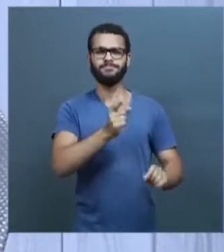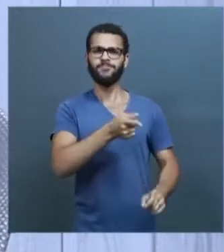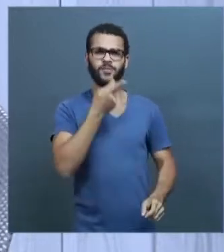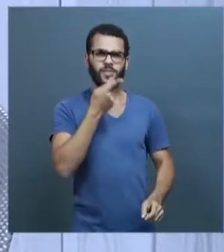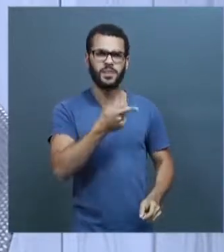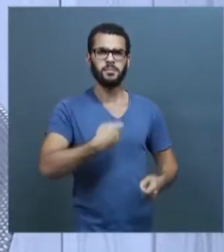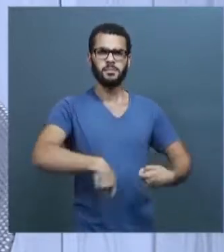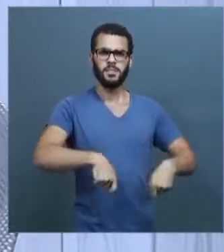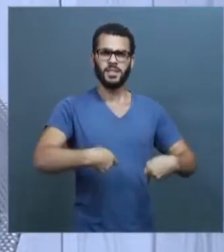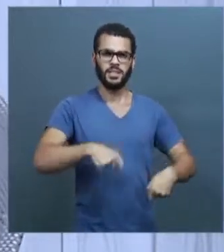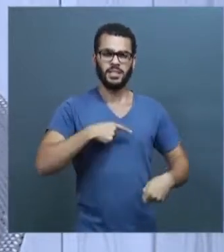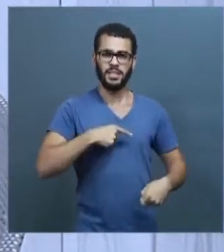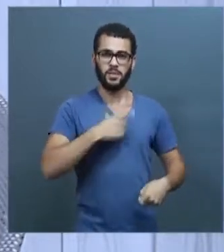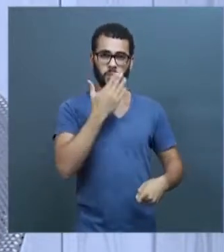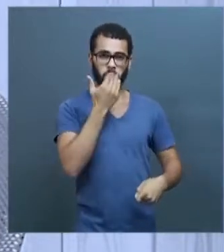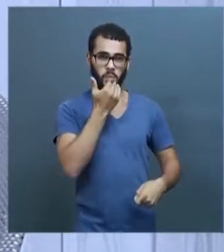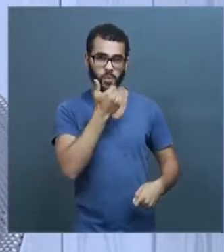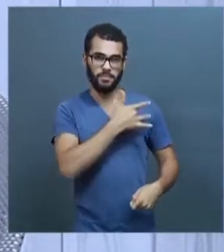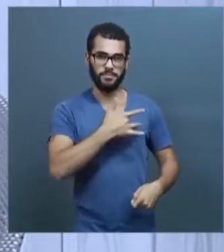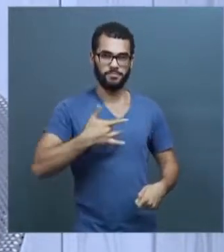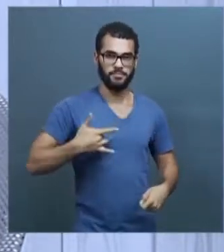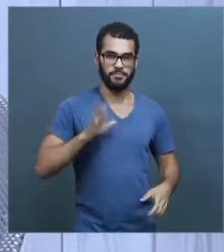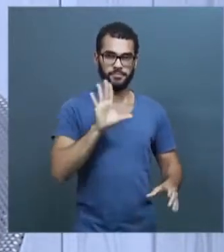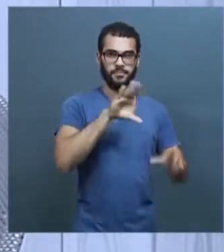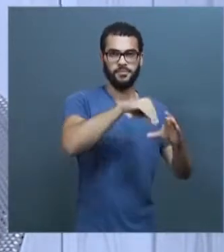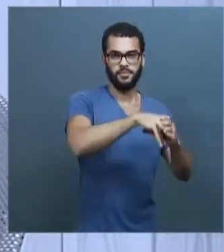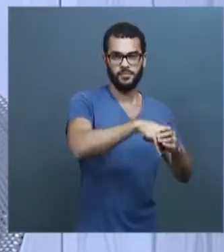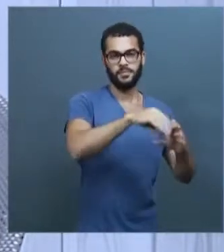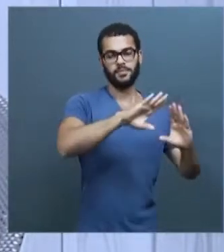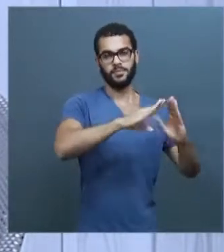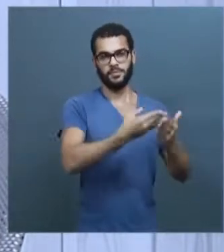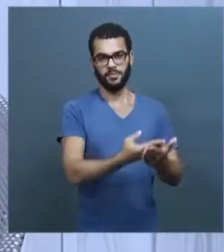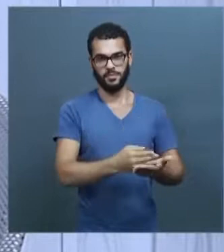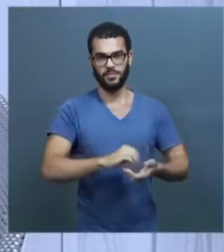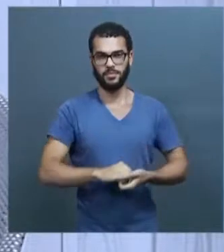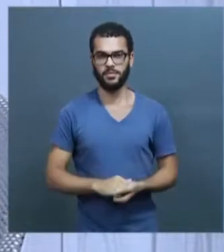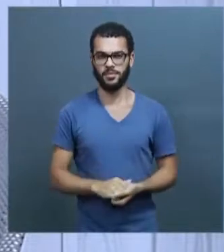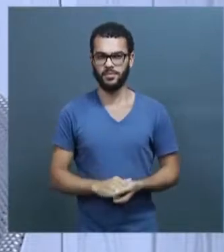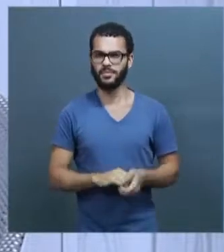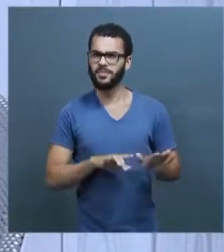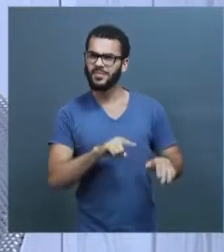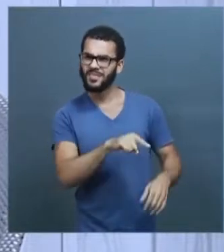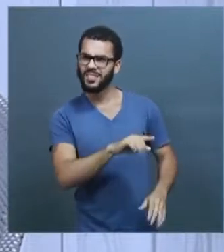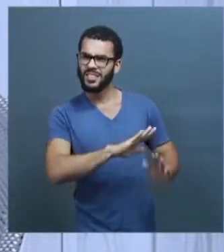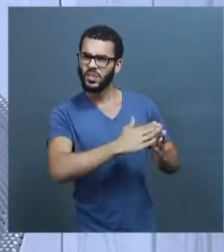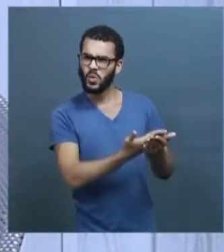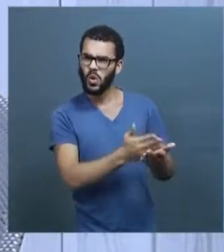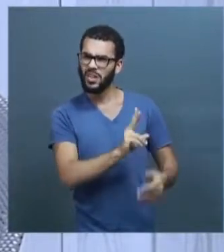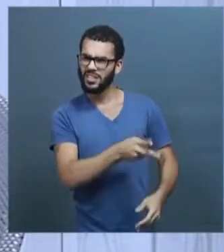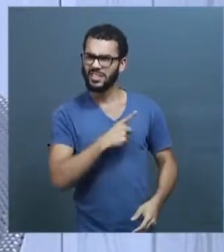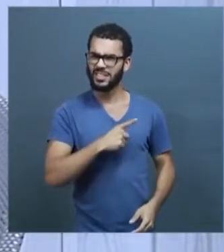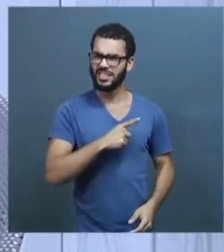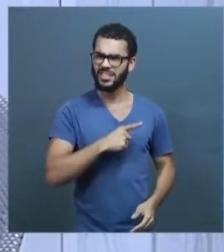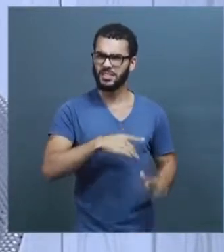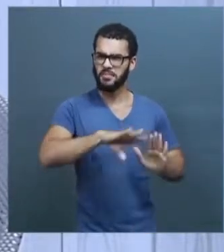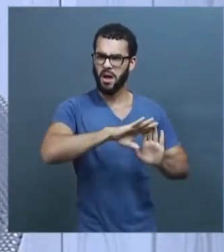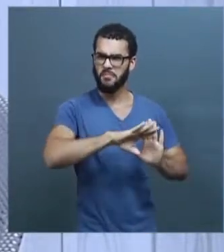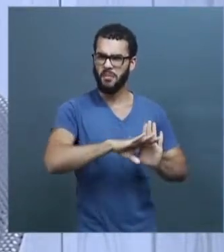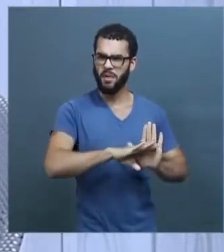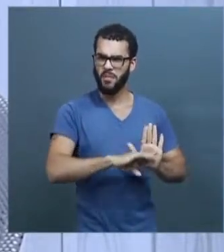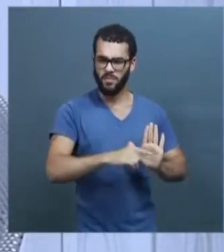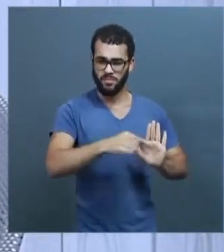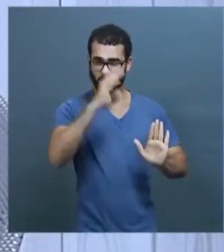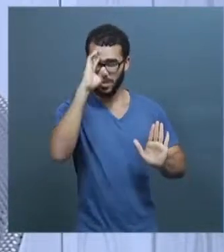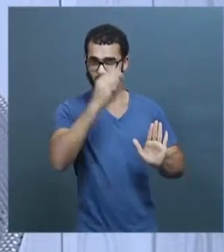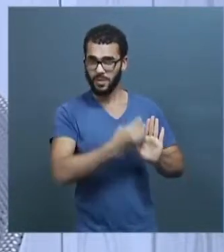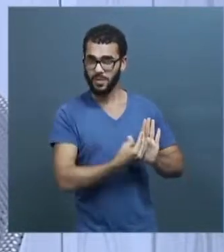saudável nas escolas a partir de junho. Mas será que essas instituições do município já estão cumprindo as determinações da